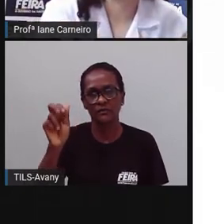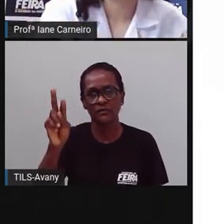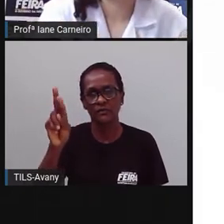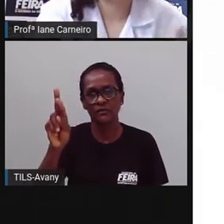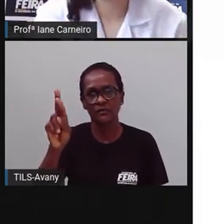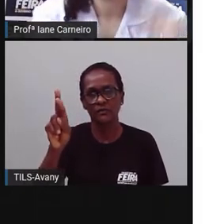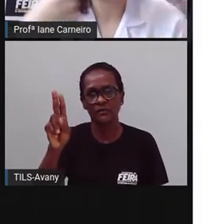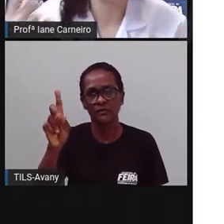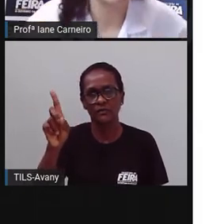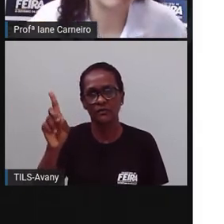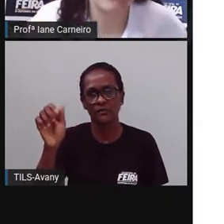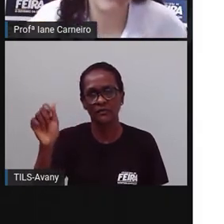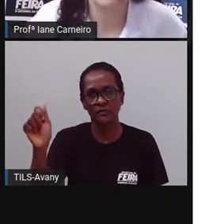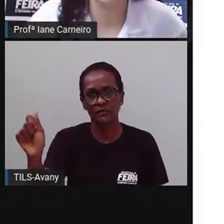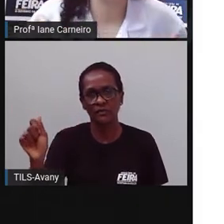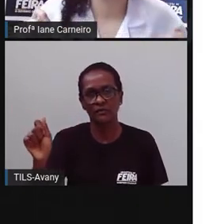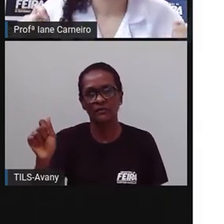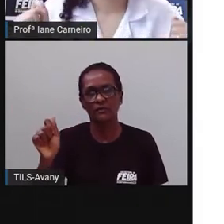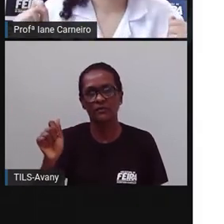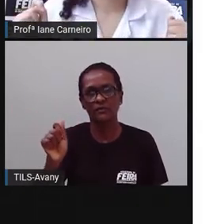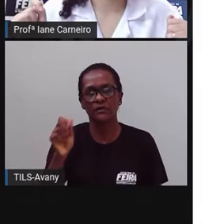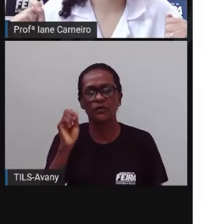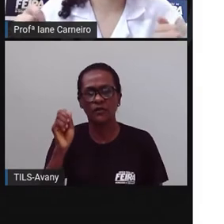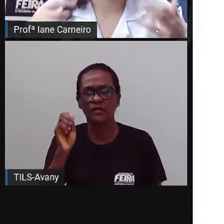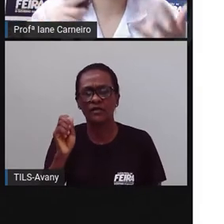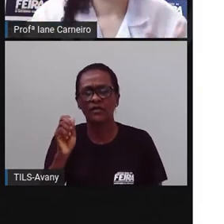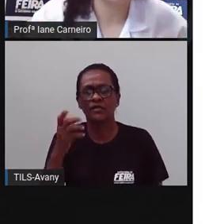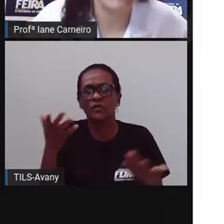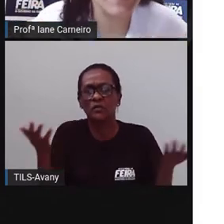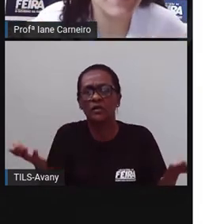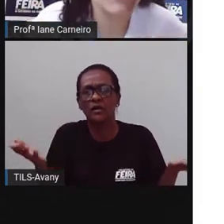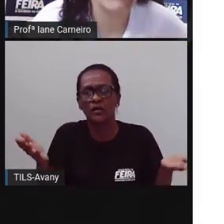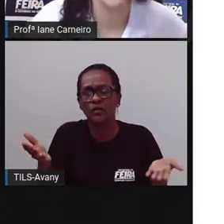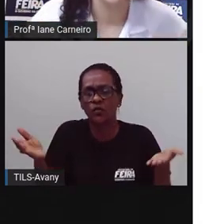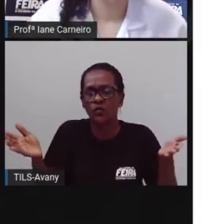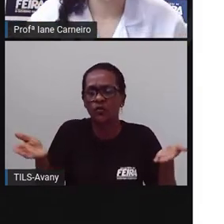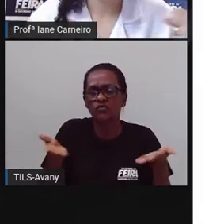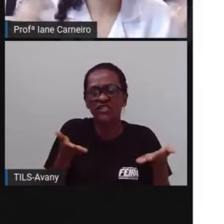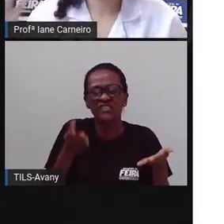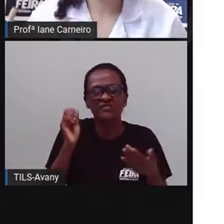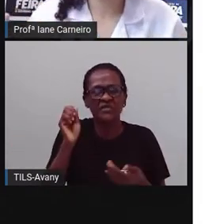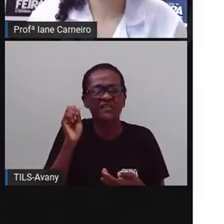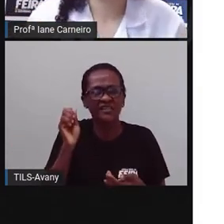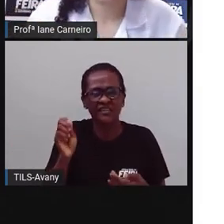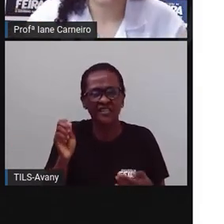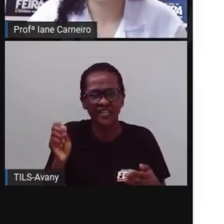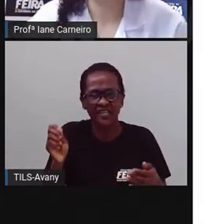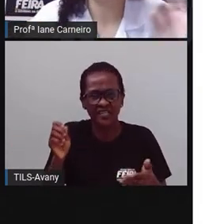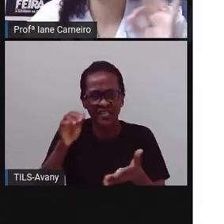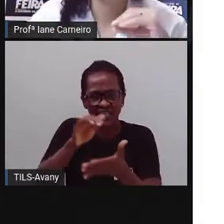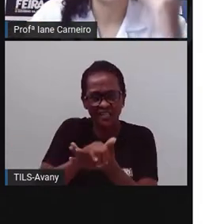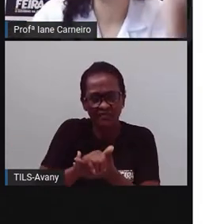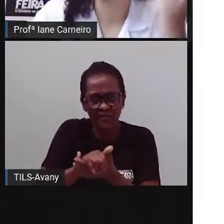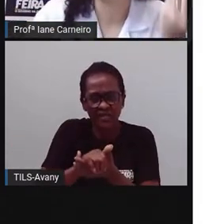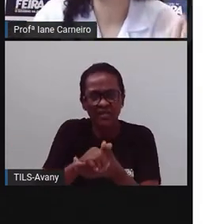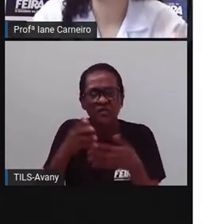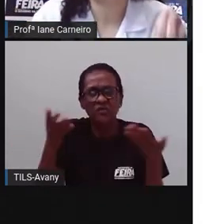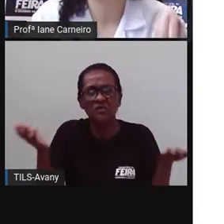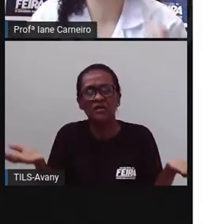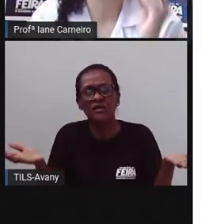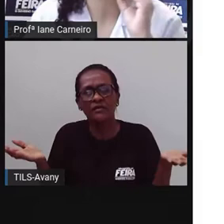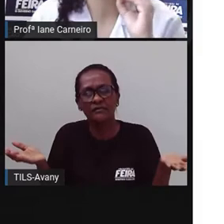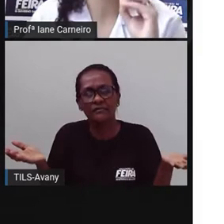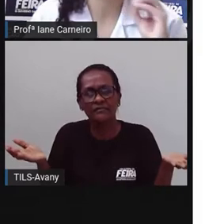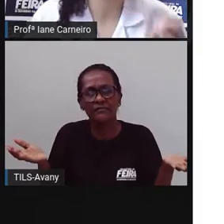um é uma inauguração né é um casamento né o que essa festa então eu